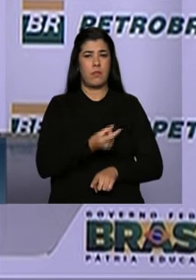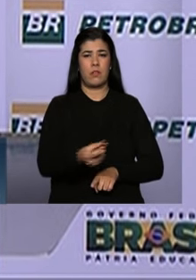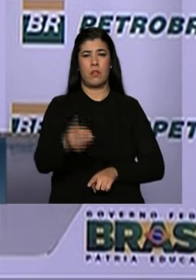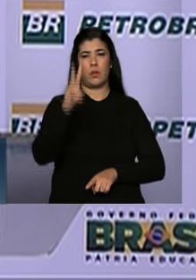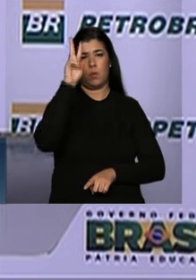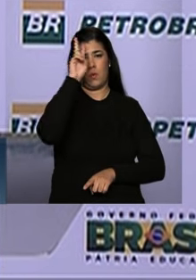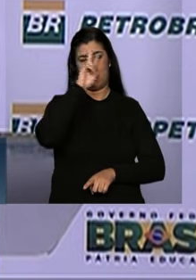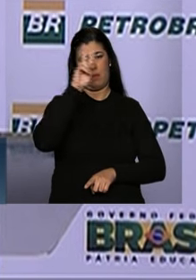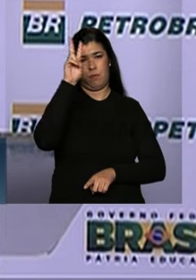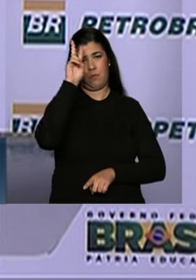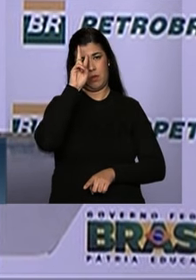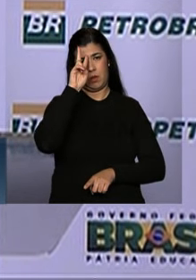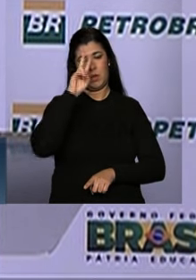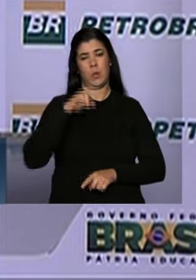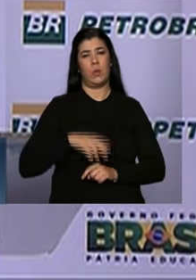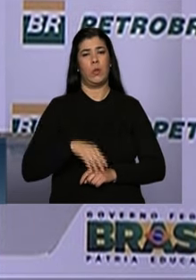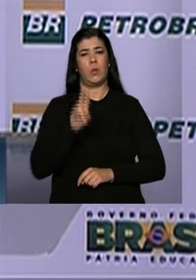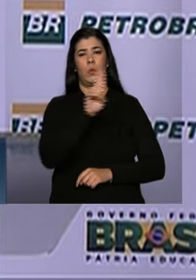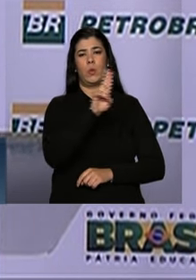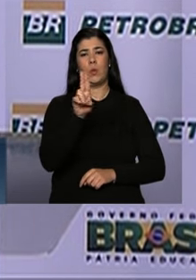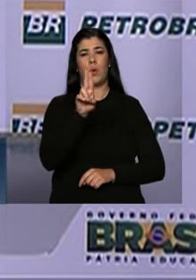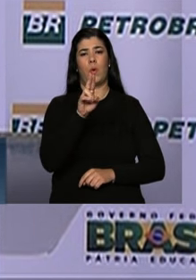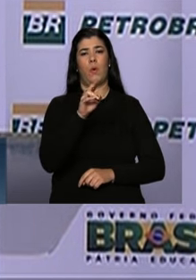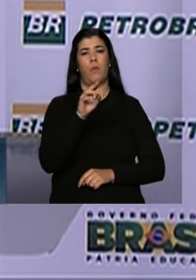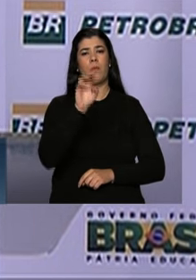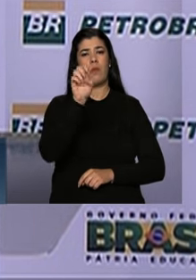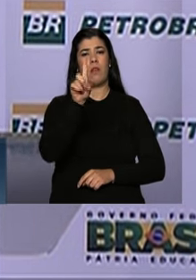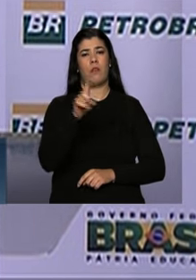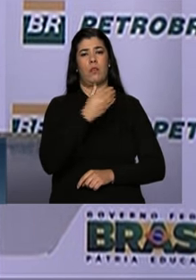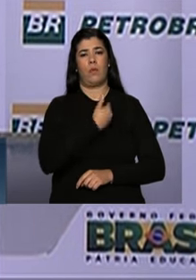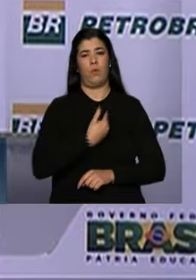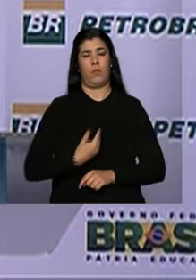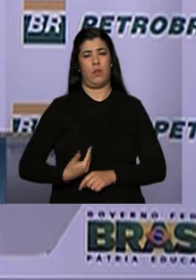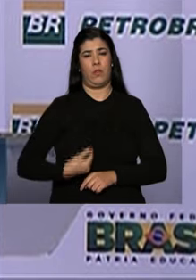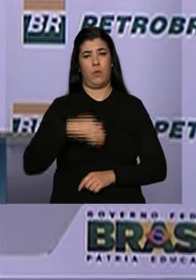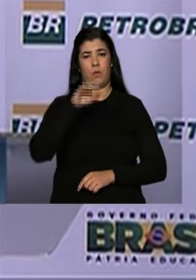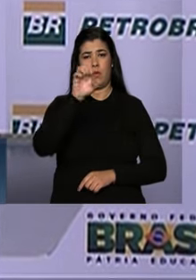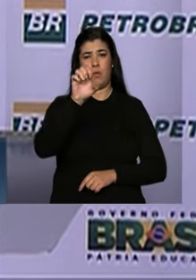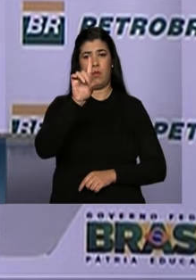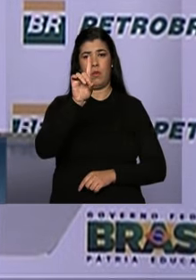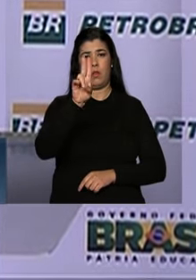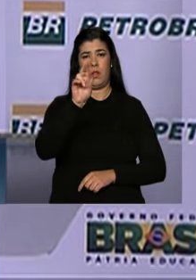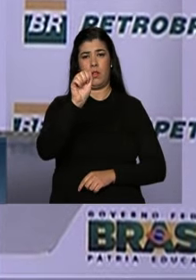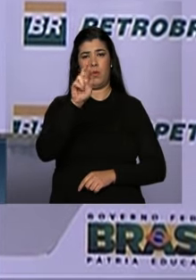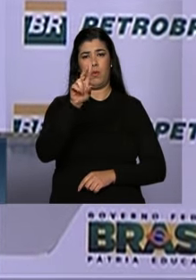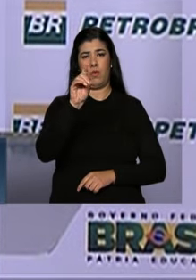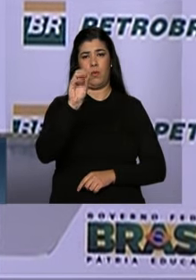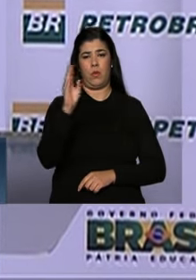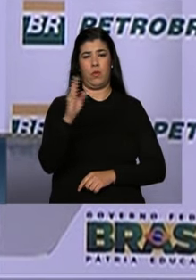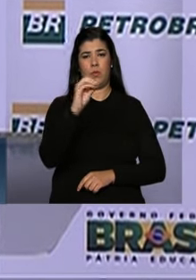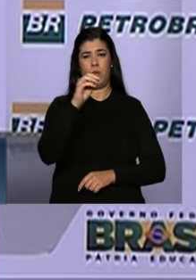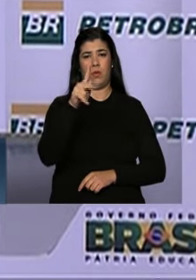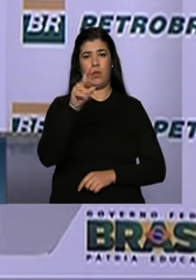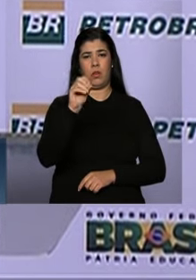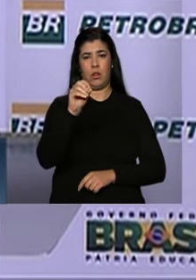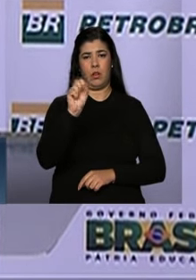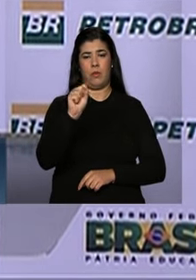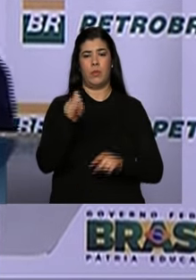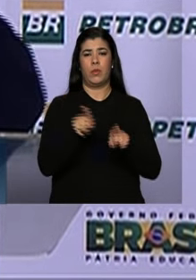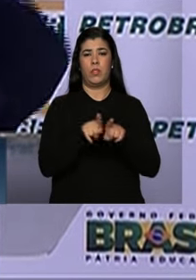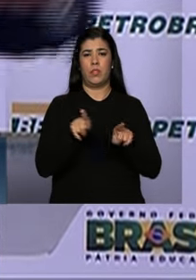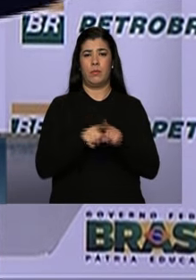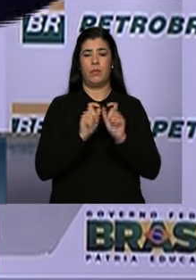governador de Pernambuco, Eduardo Campos, que fez junto com o grande pernambucano Luiz Inácio Lula da